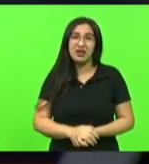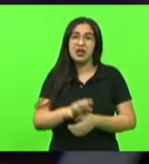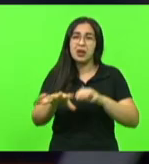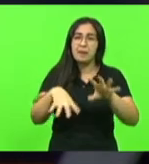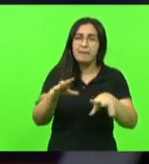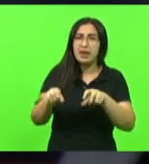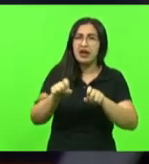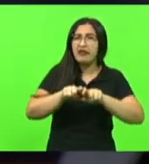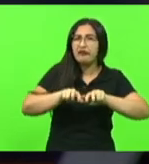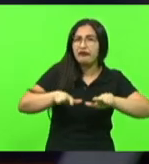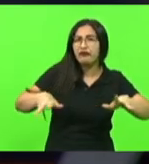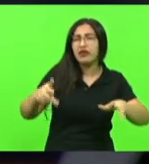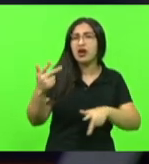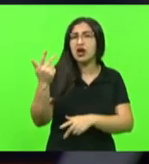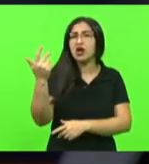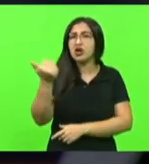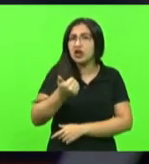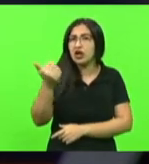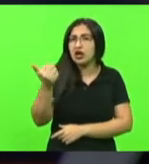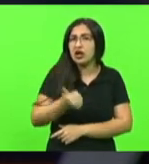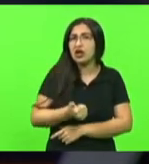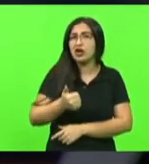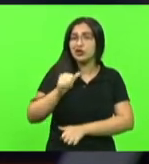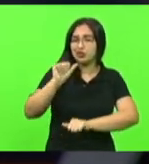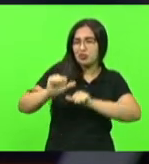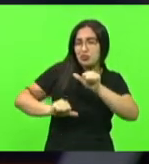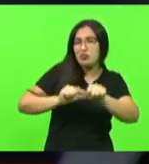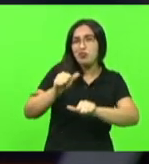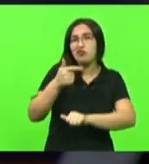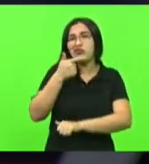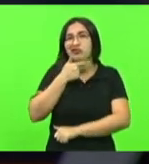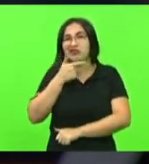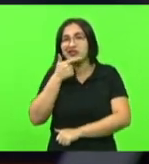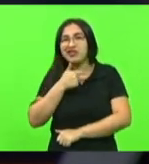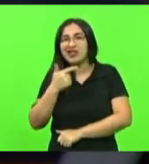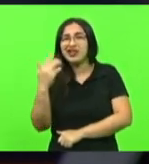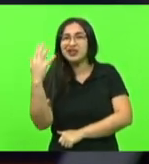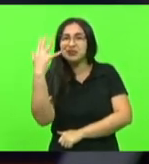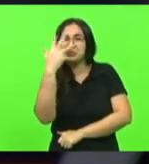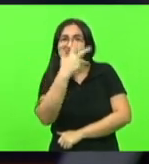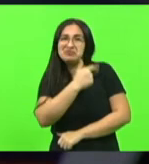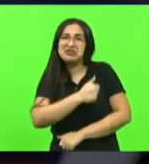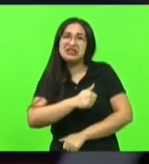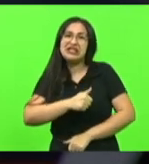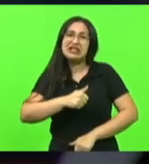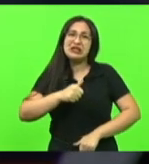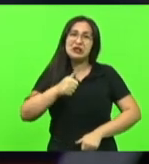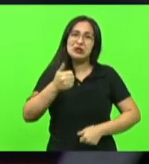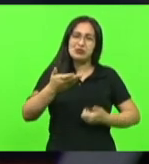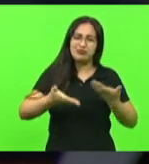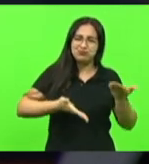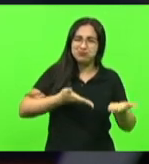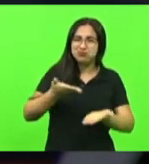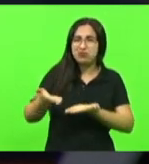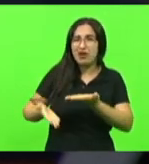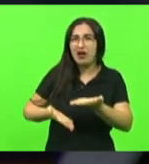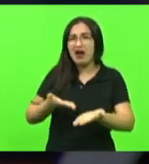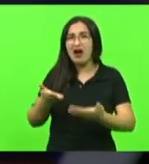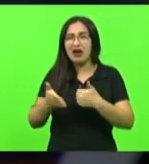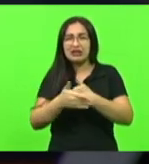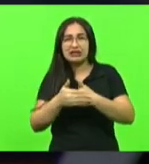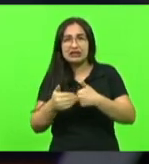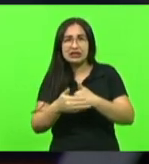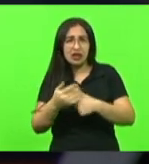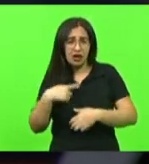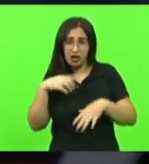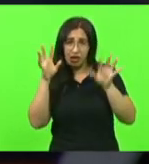litros de leite para transformar no queijo, um processo bonito, um processo moroso que a gente não sabe fazer, eu